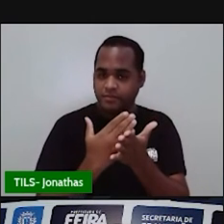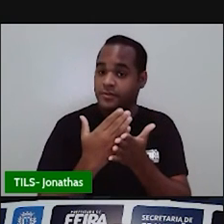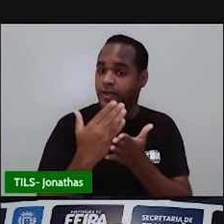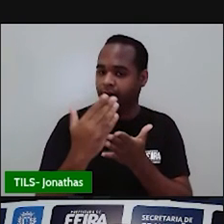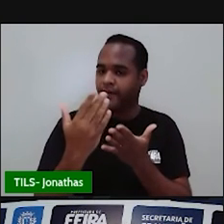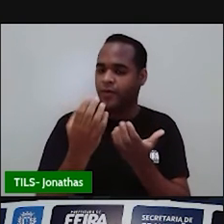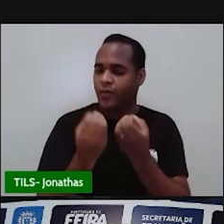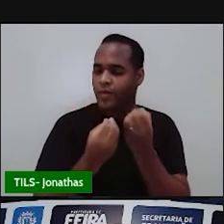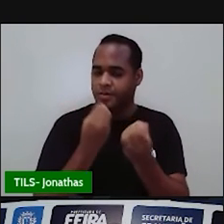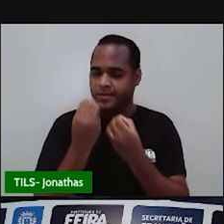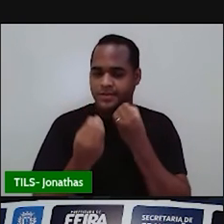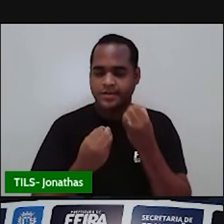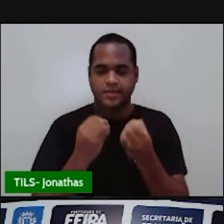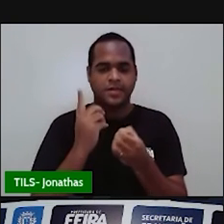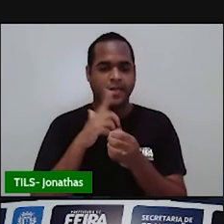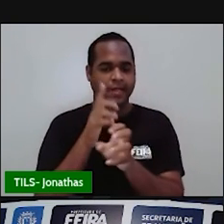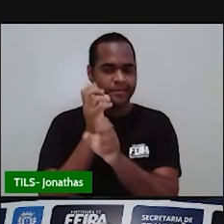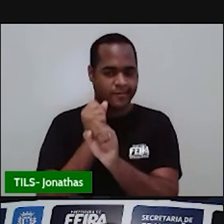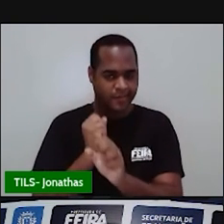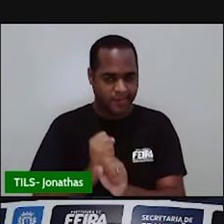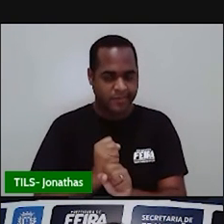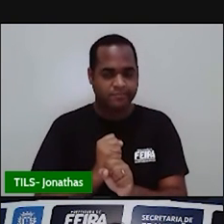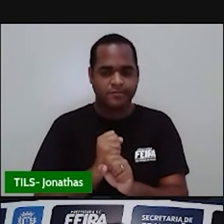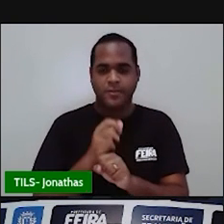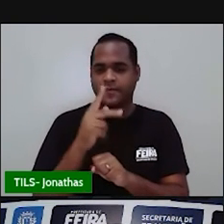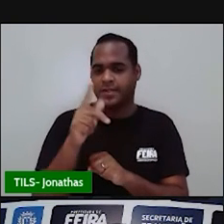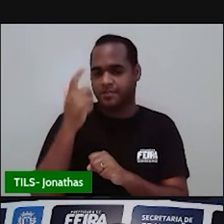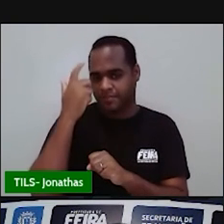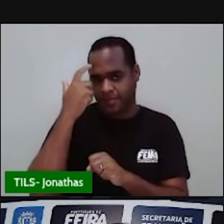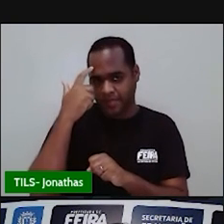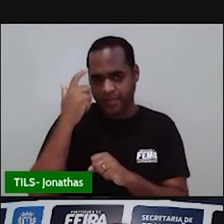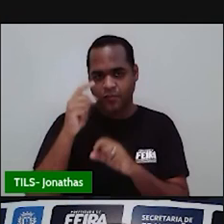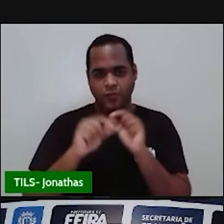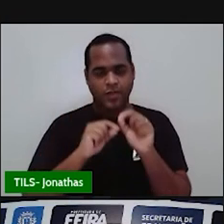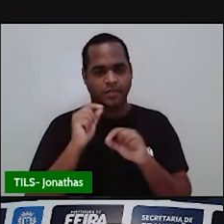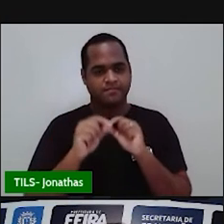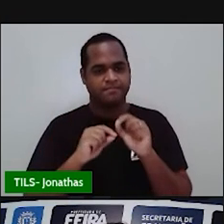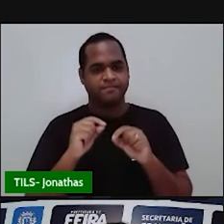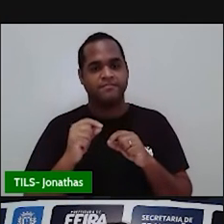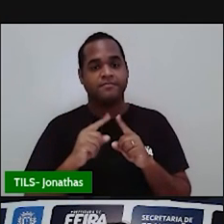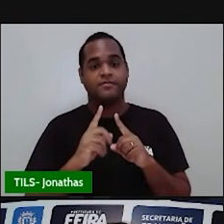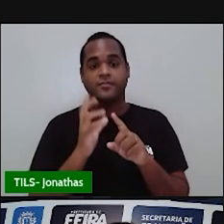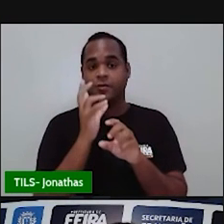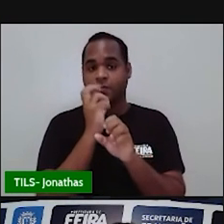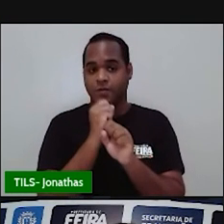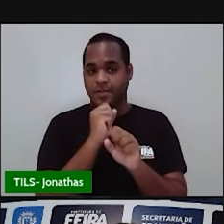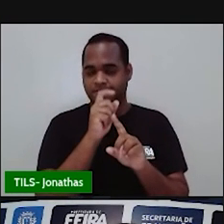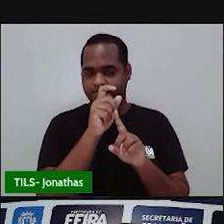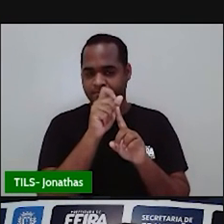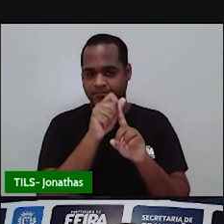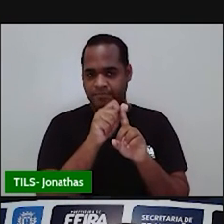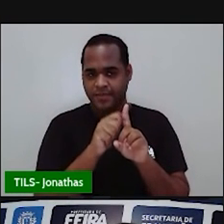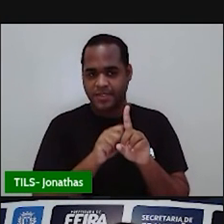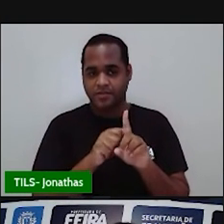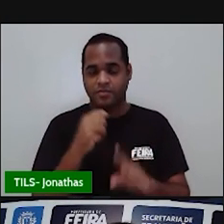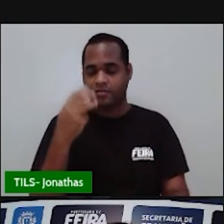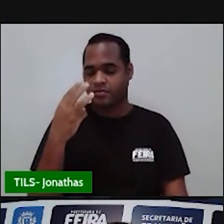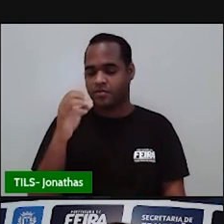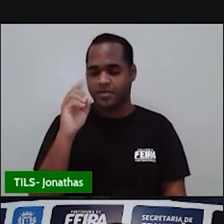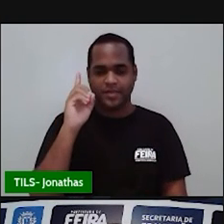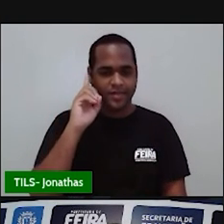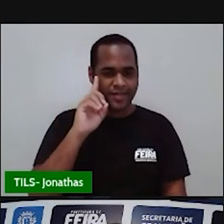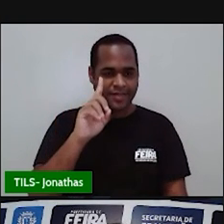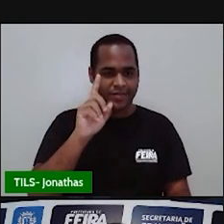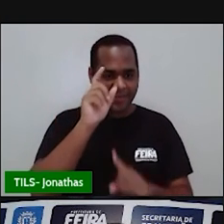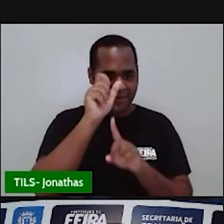agora é que vem a parte do cálculo. Você vai pensar dessa forma. O consumo a gente vai pensar sempre por